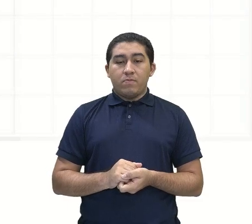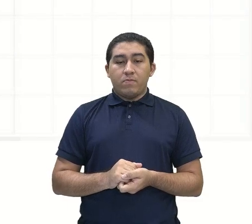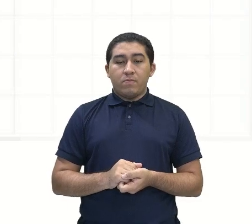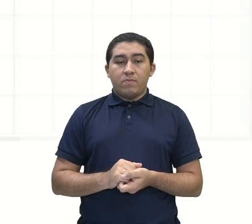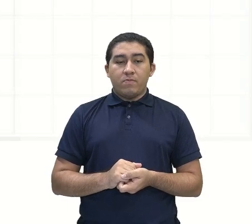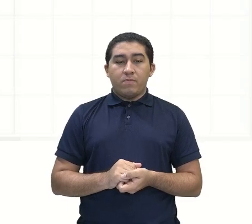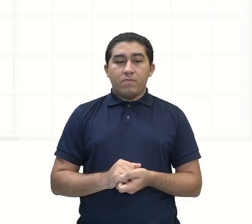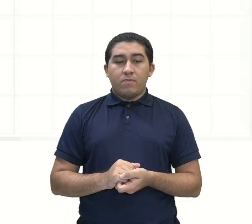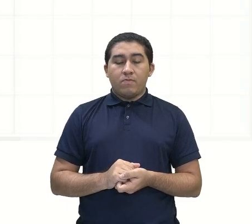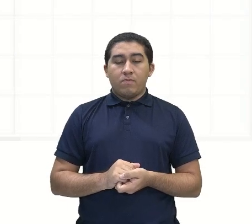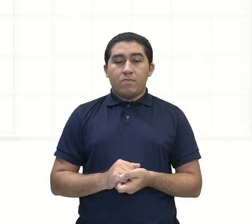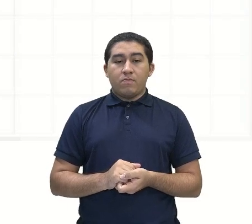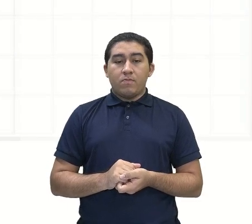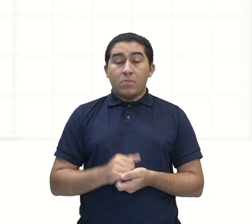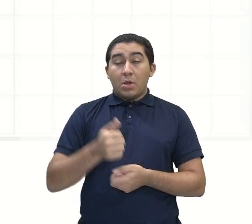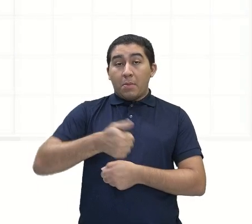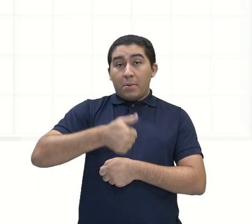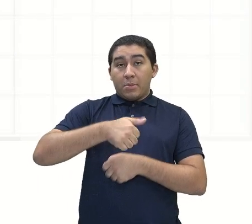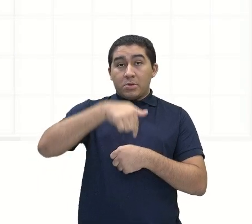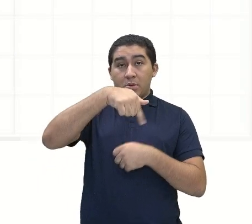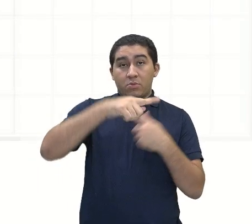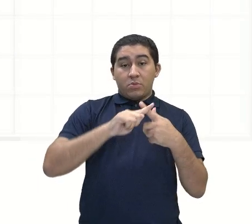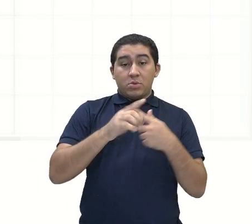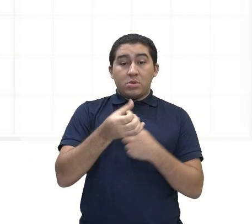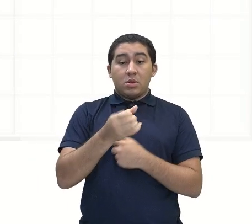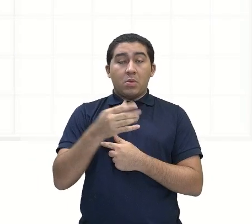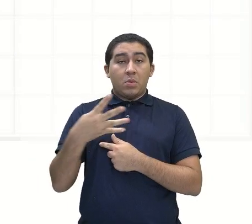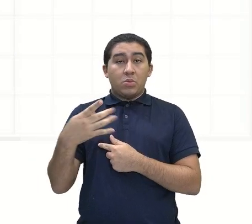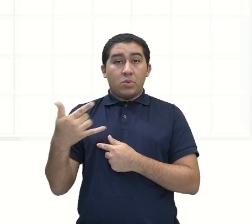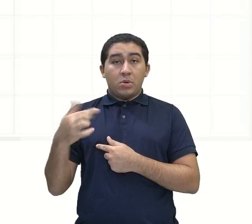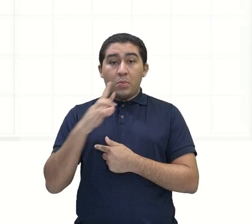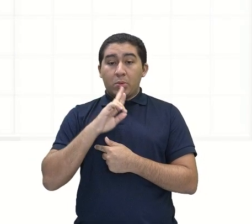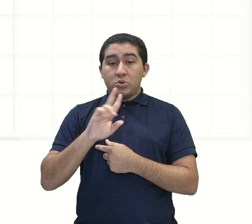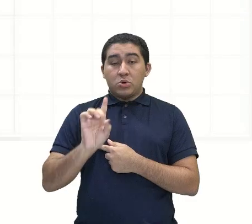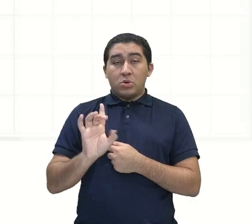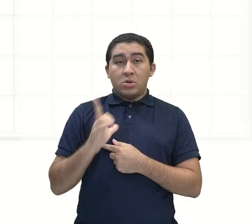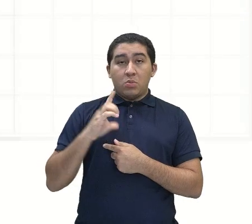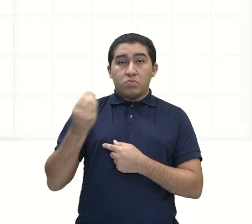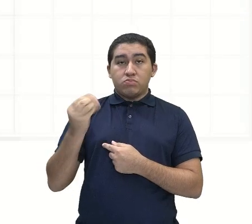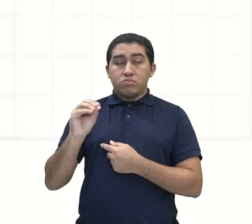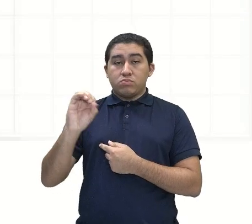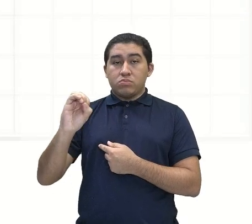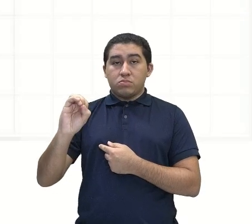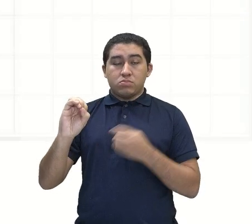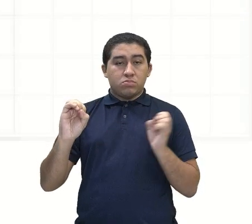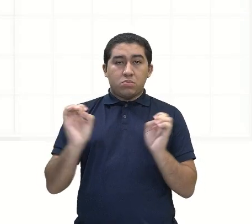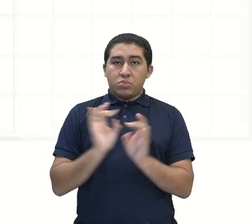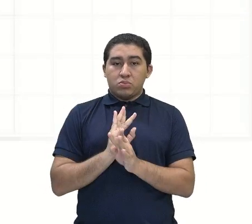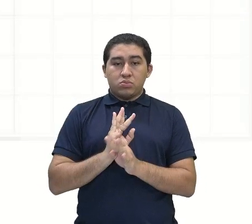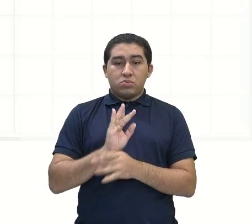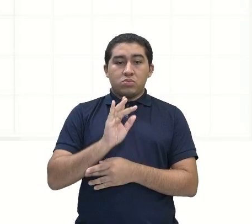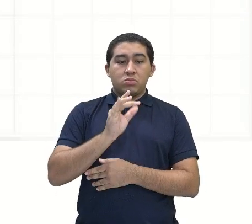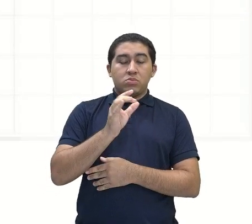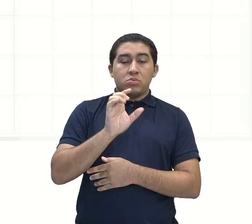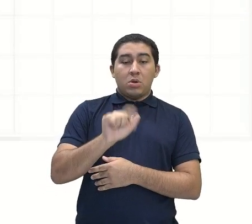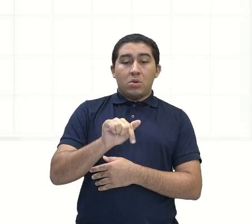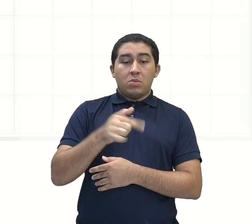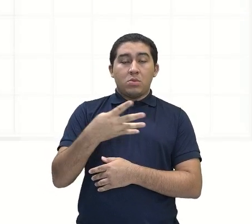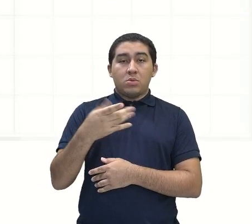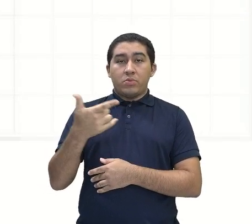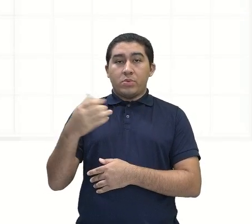você faz primeiro 7 vezes 6, né, que dá 42. Aí, só acrescentar o zerinho aqui. 6 vezes 7, 42, acrescenta o